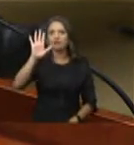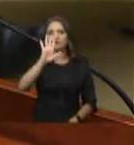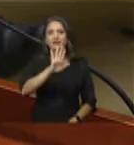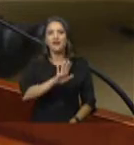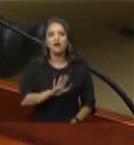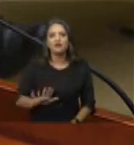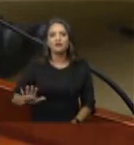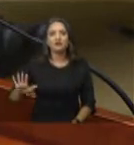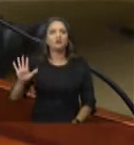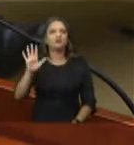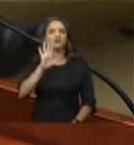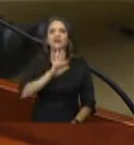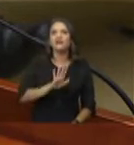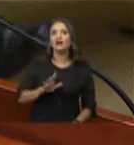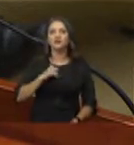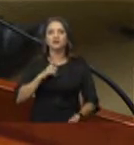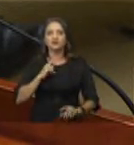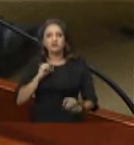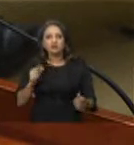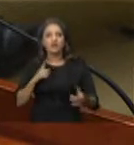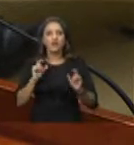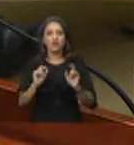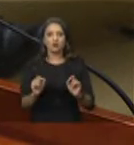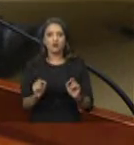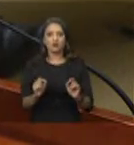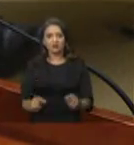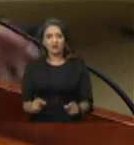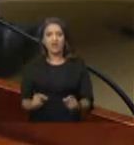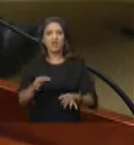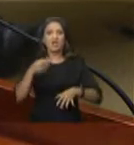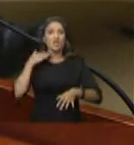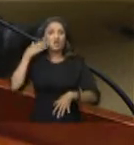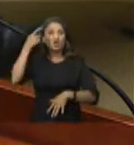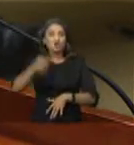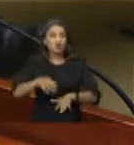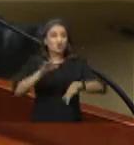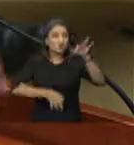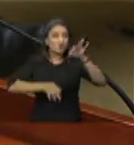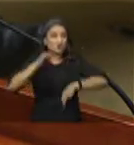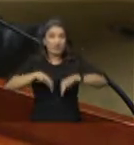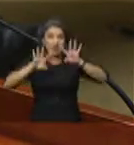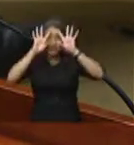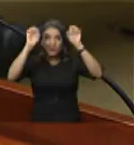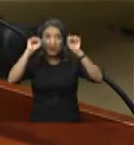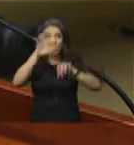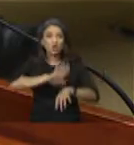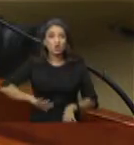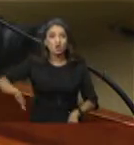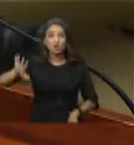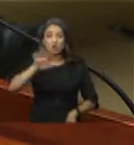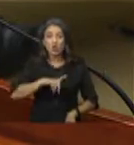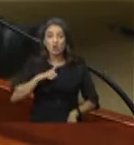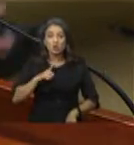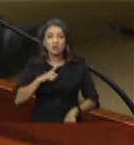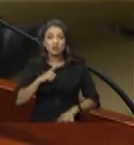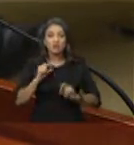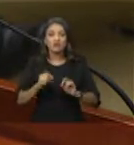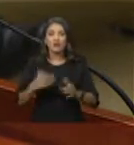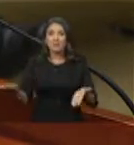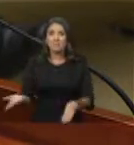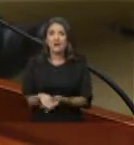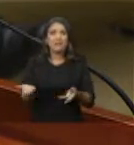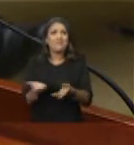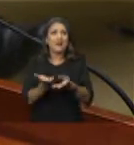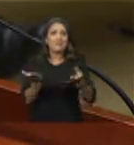fazia filas no juiz Federais em todos os tribunais Federais e